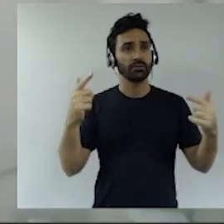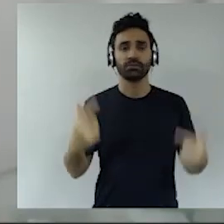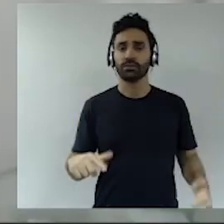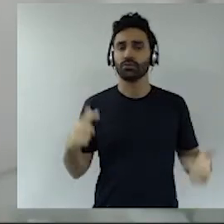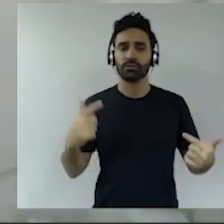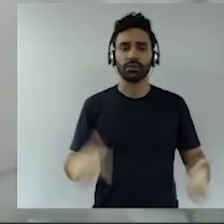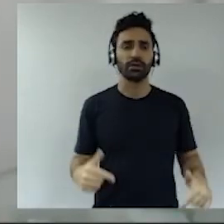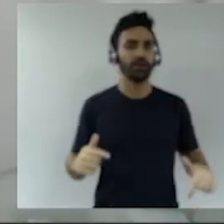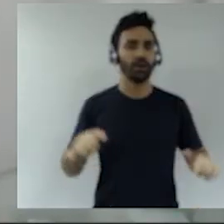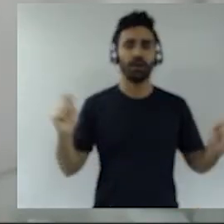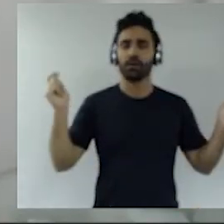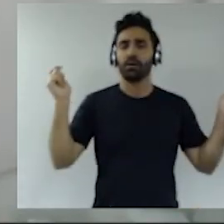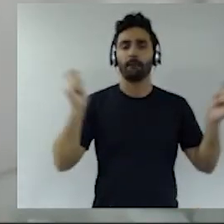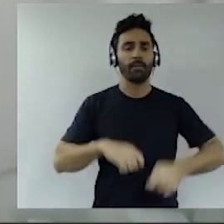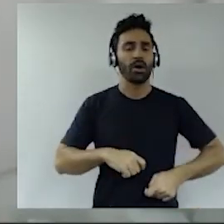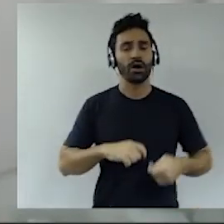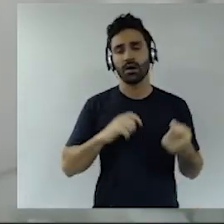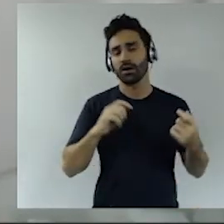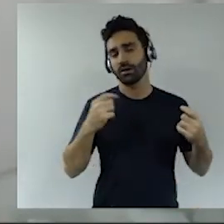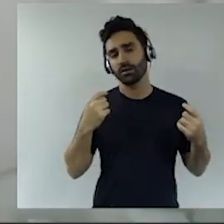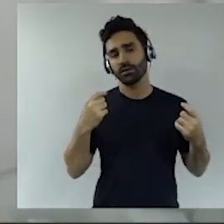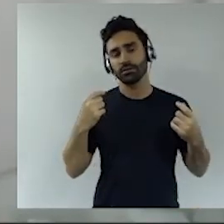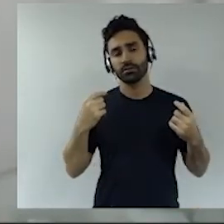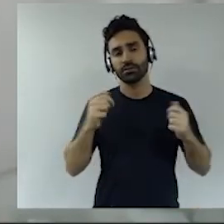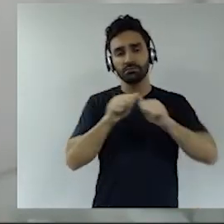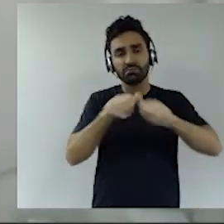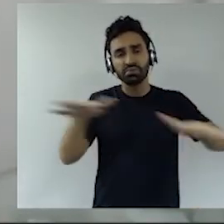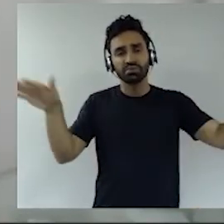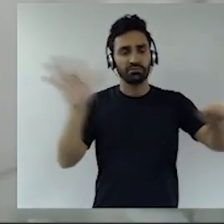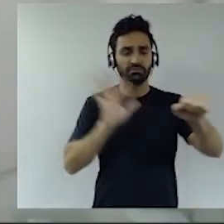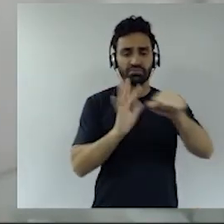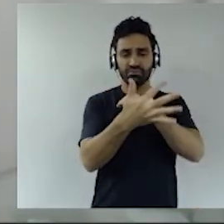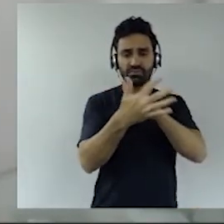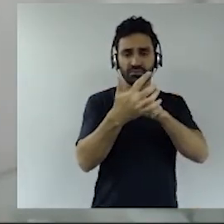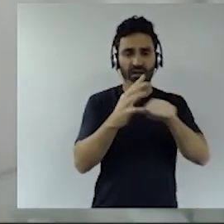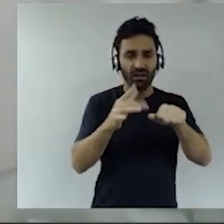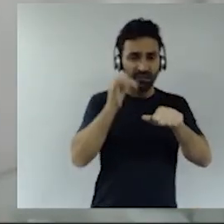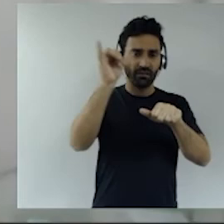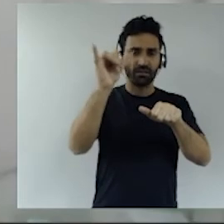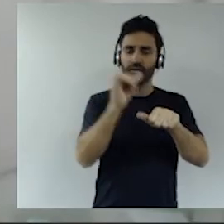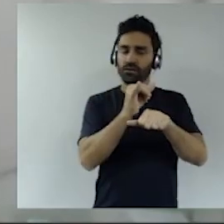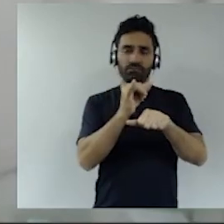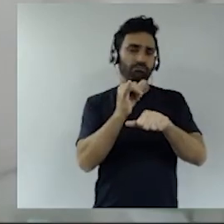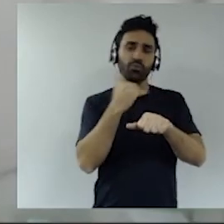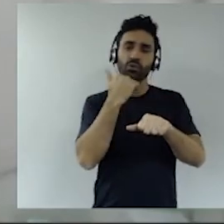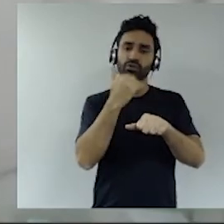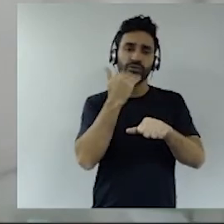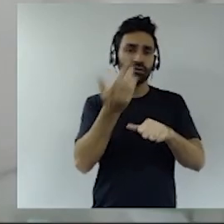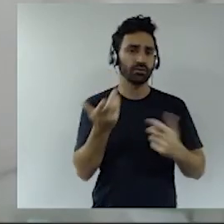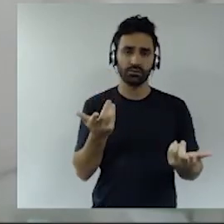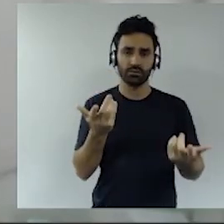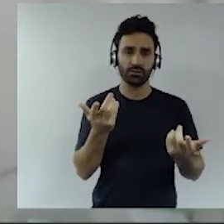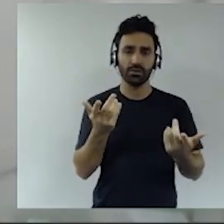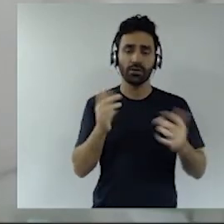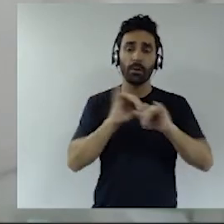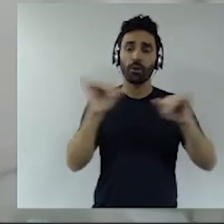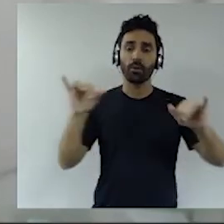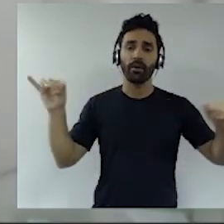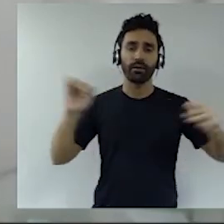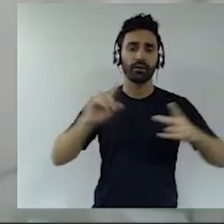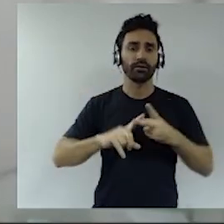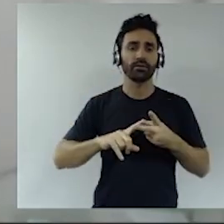amplitude nem a capacidade de combater o espraiamento da pandemia, medidas pedagógicas como propaganda intensiva e